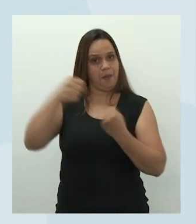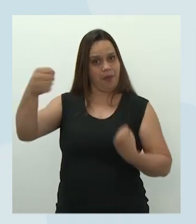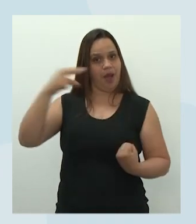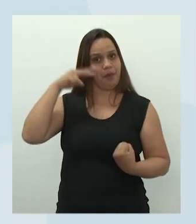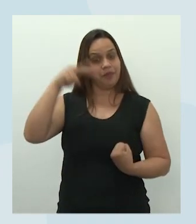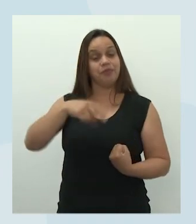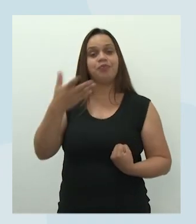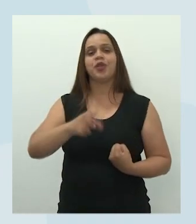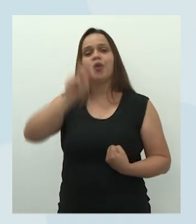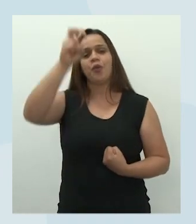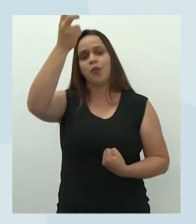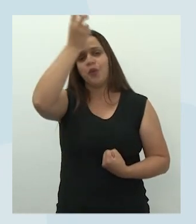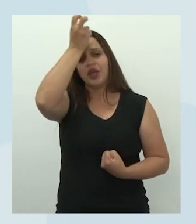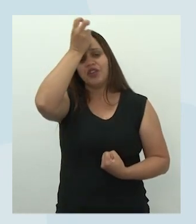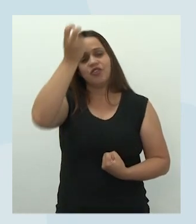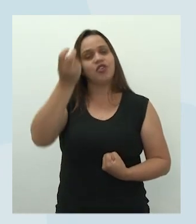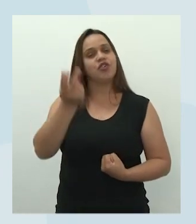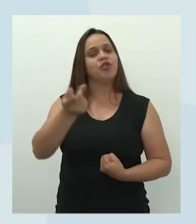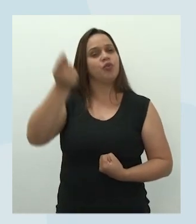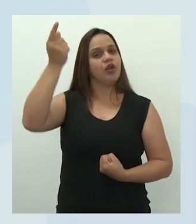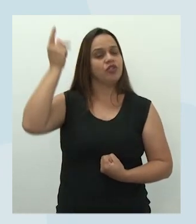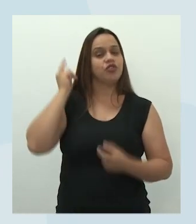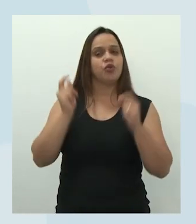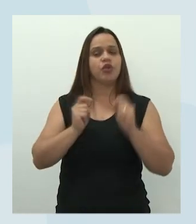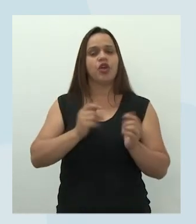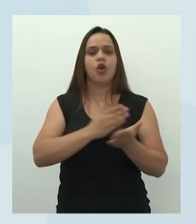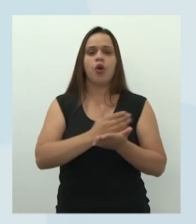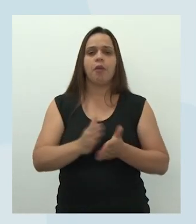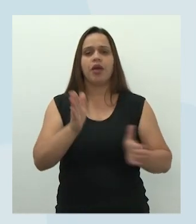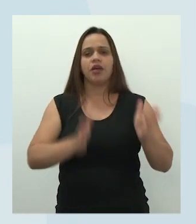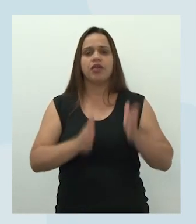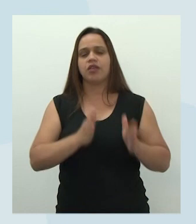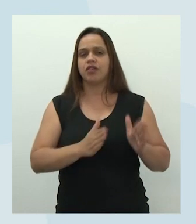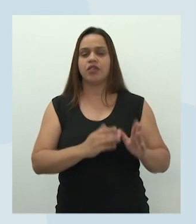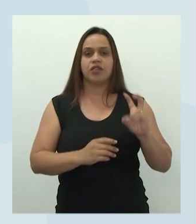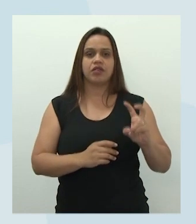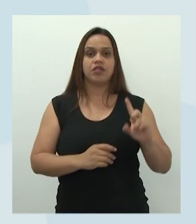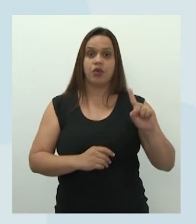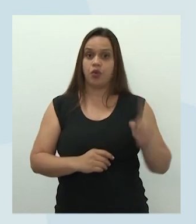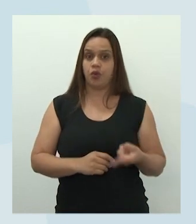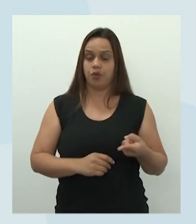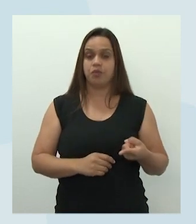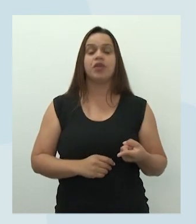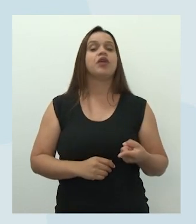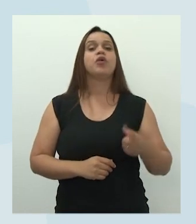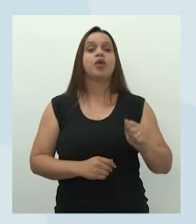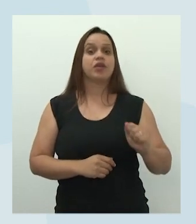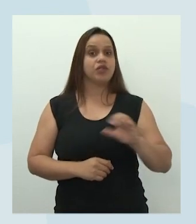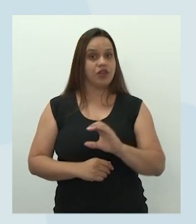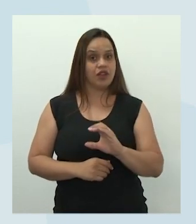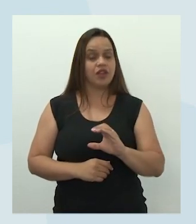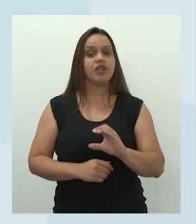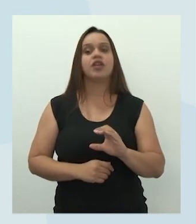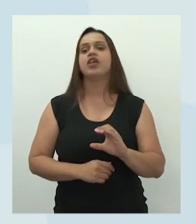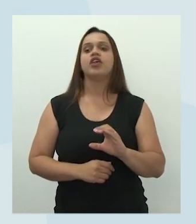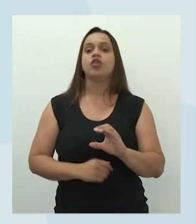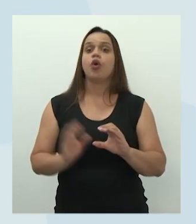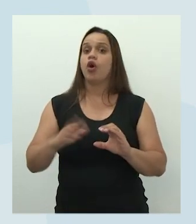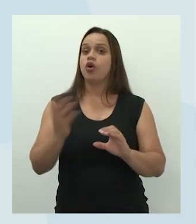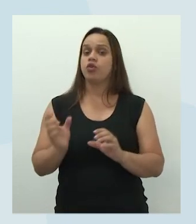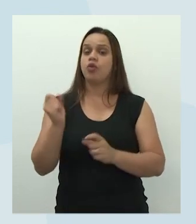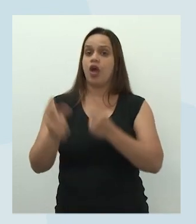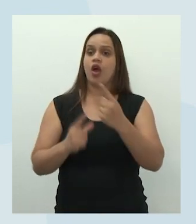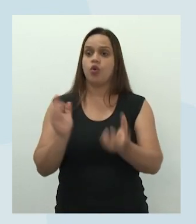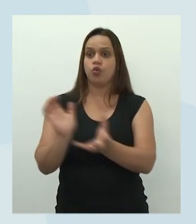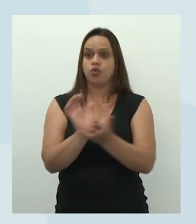Egito Antigo, ele se inicia ali por volta dos 5.000 a.C., né? Quando alguns grupos começaram a